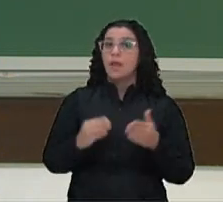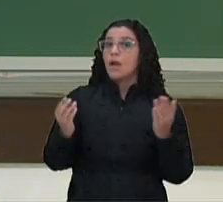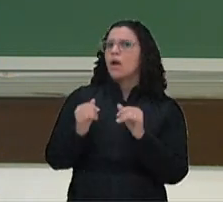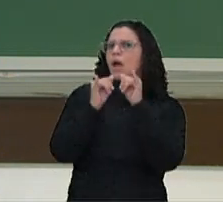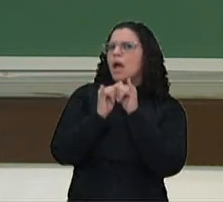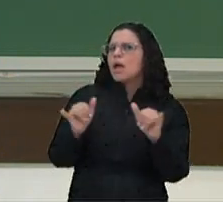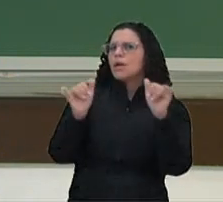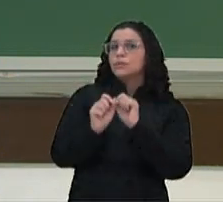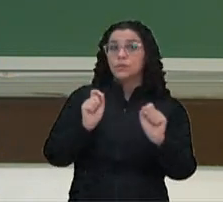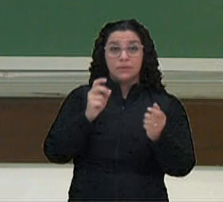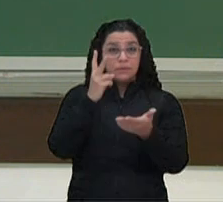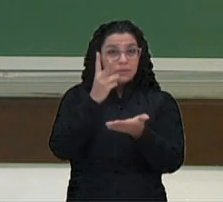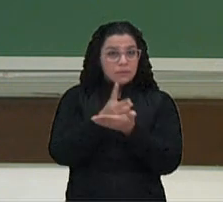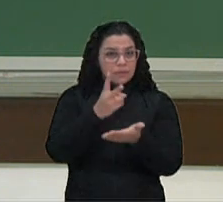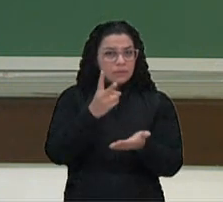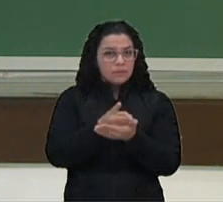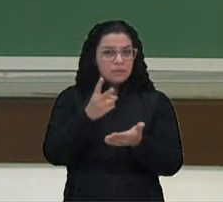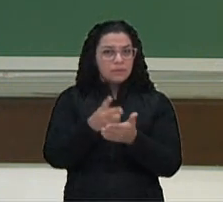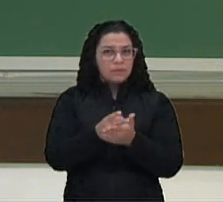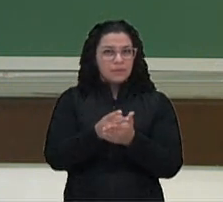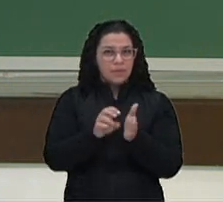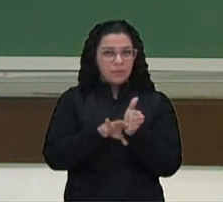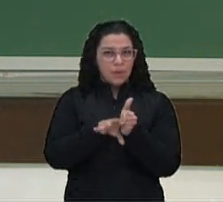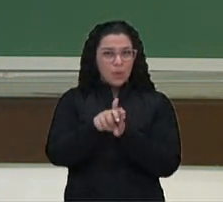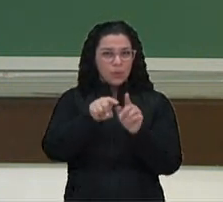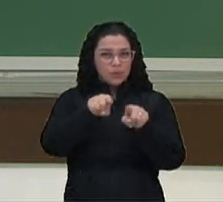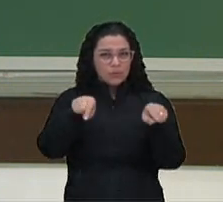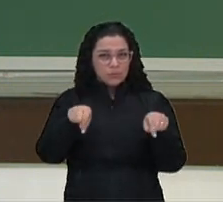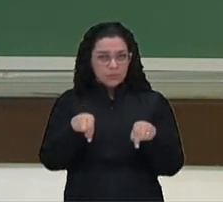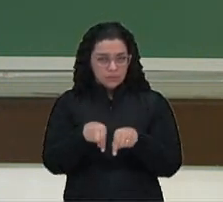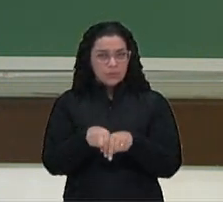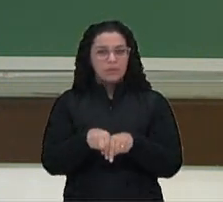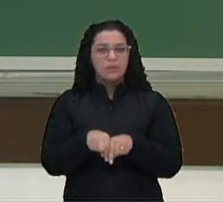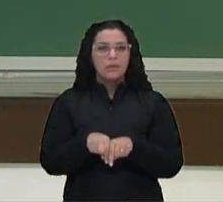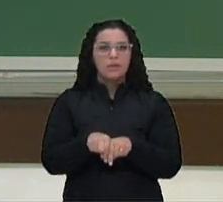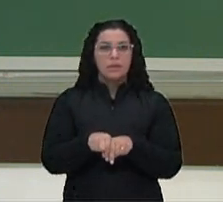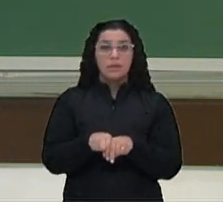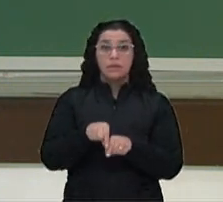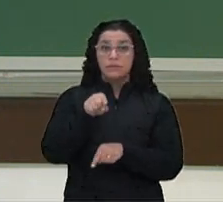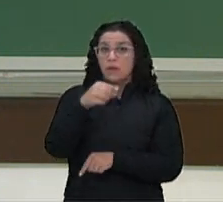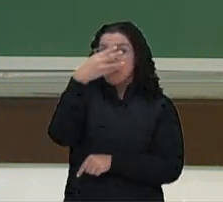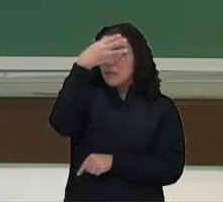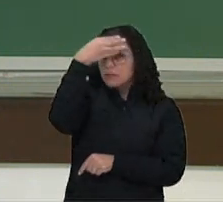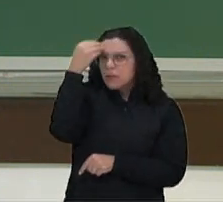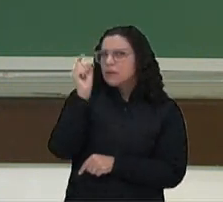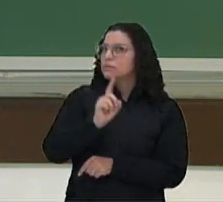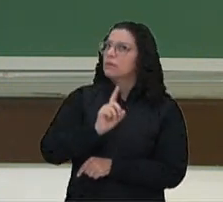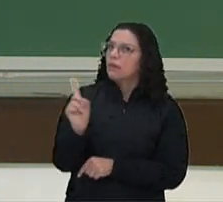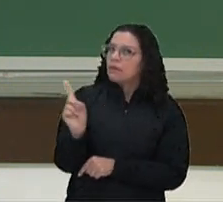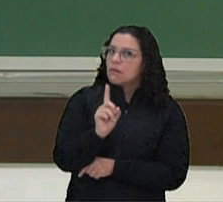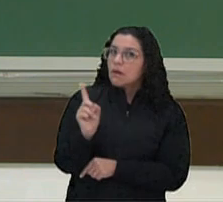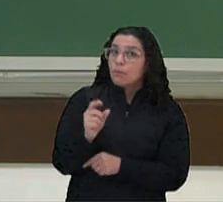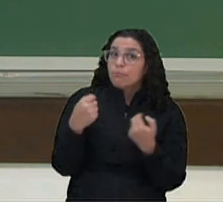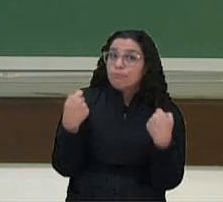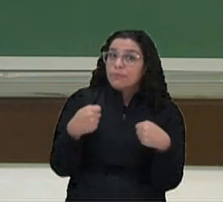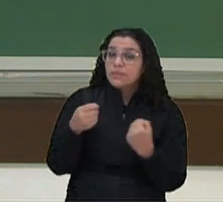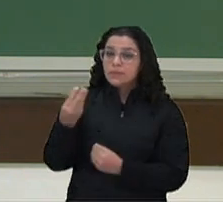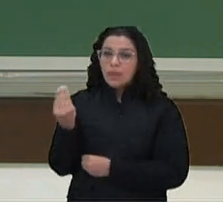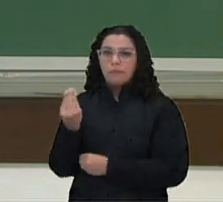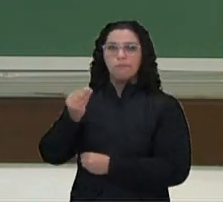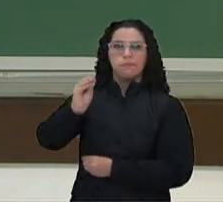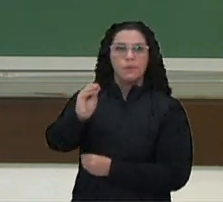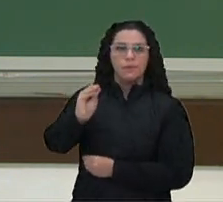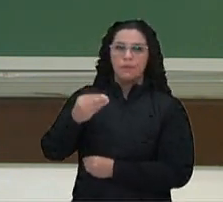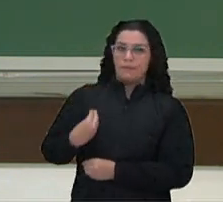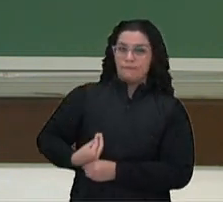recados é o seguinte, sempre quando vocês acessarem a plataforma do Google Classroom, não esqueçam, tá? É super importante que vocês marquem a presença